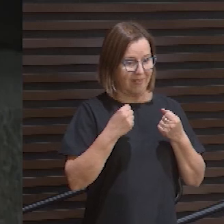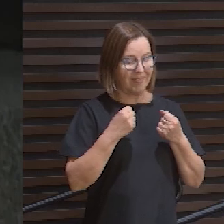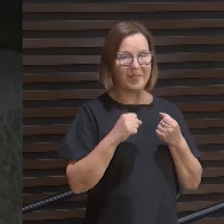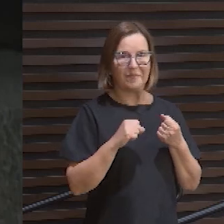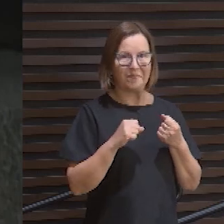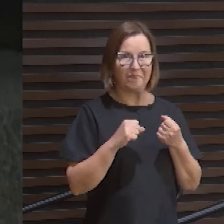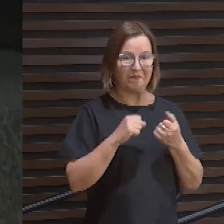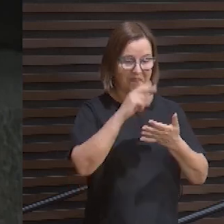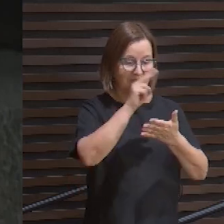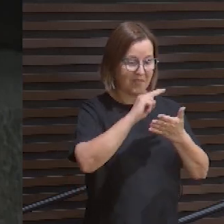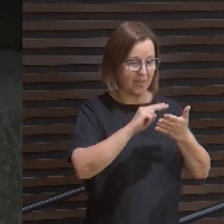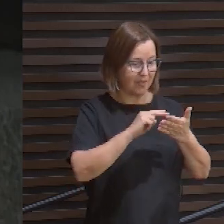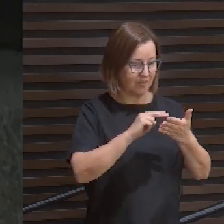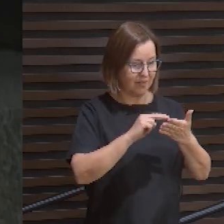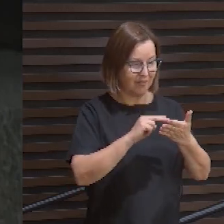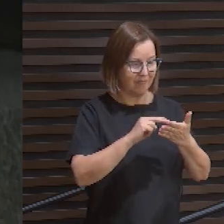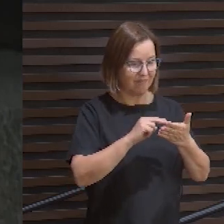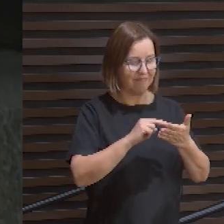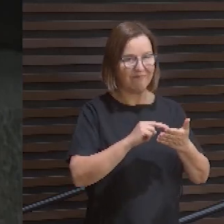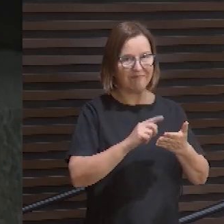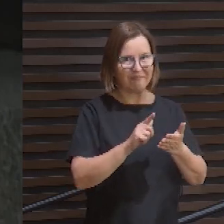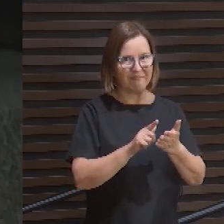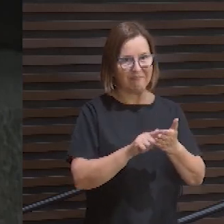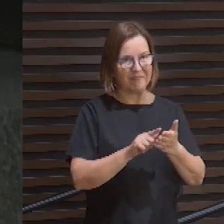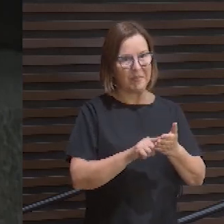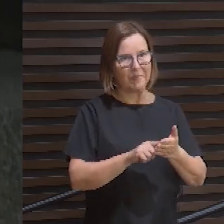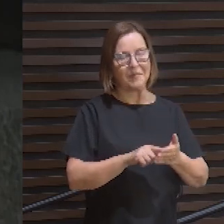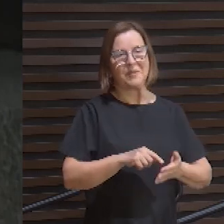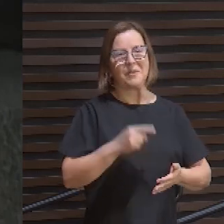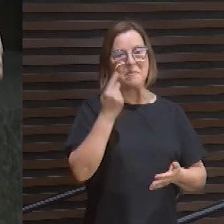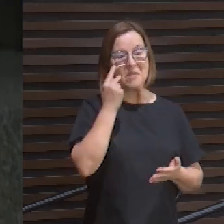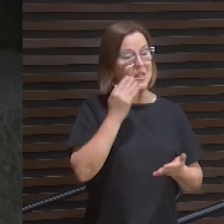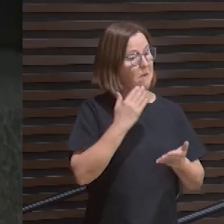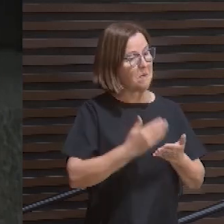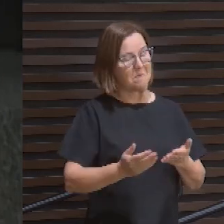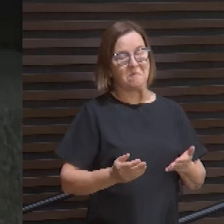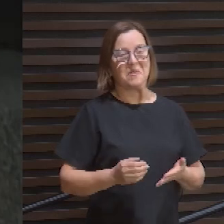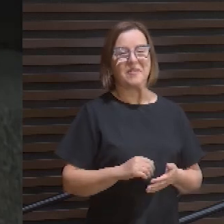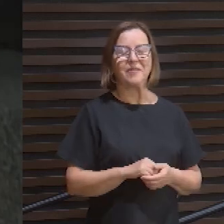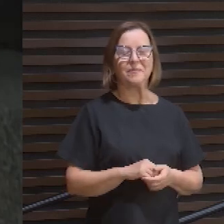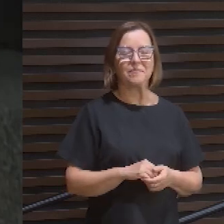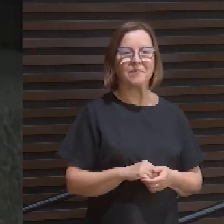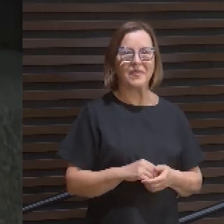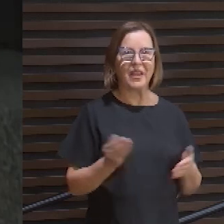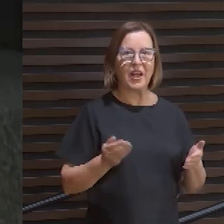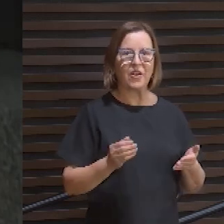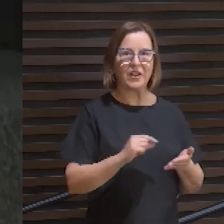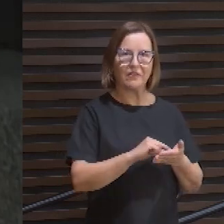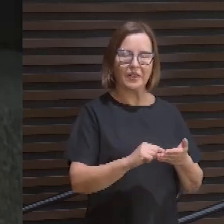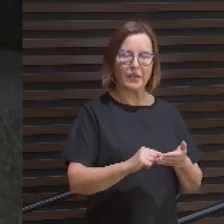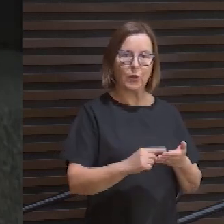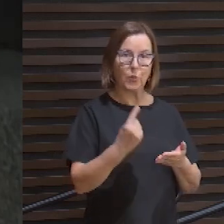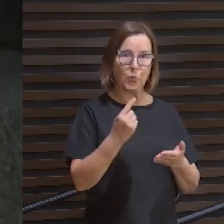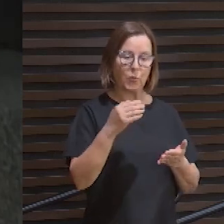atalhos. Vamos dar uma olhada nos versículos de 1 a 4, outra